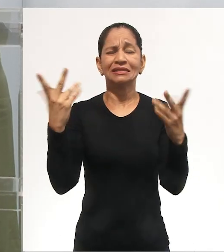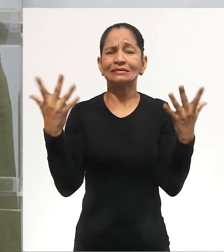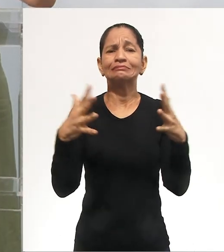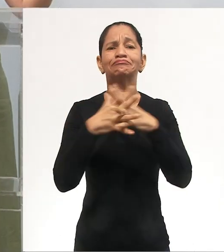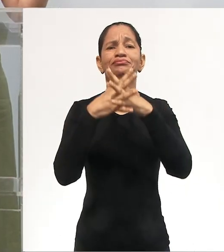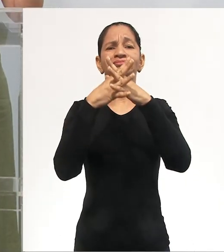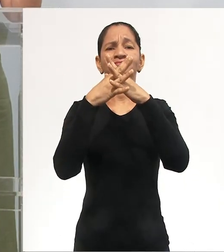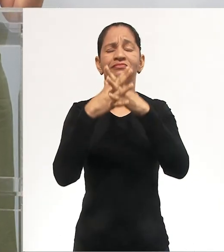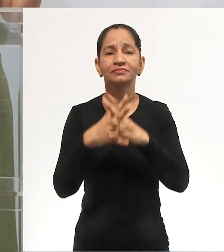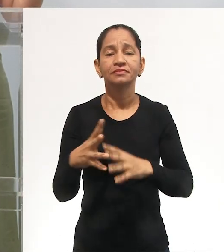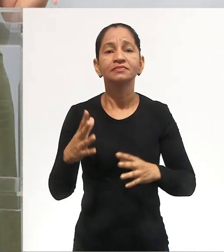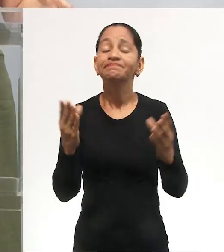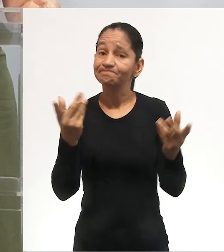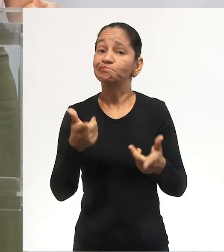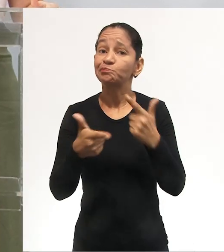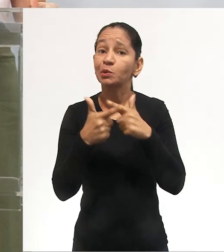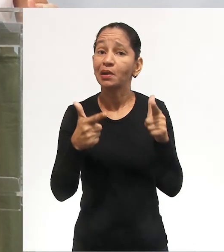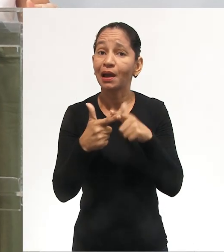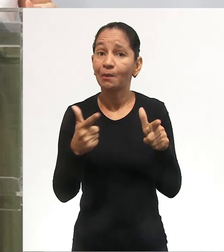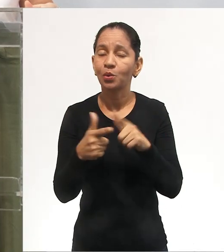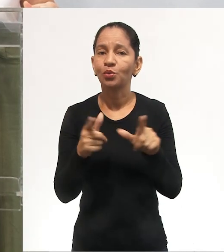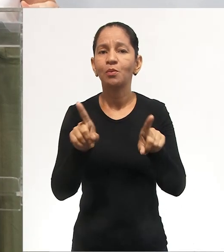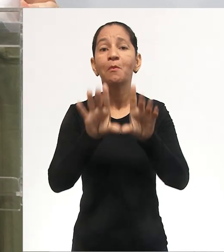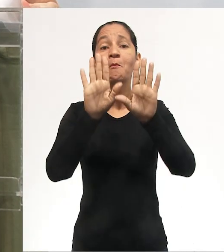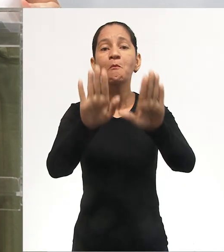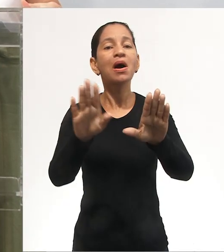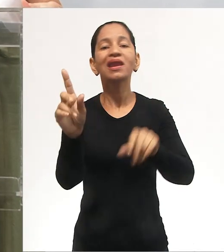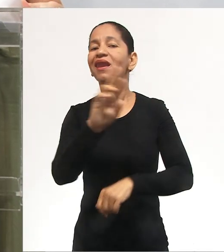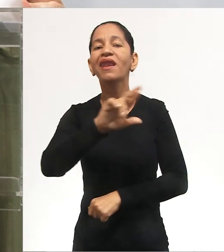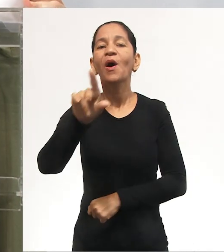causa um certo conflito, porque assim, não é que a